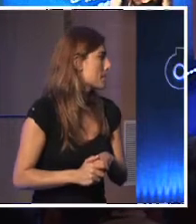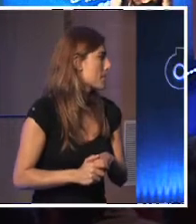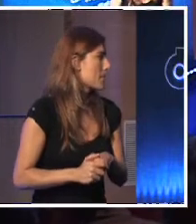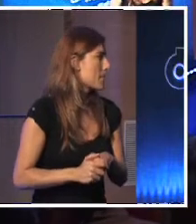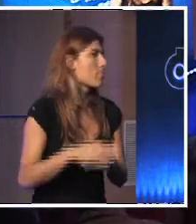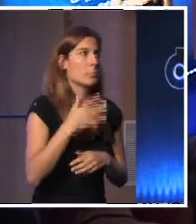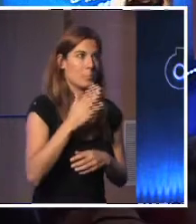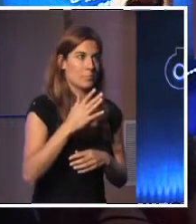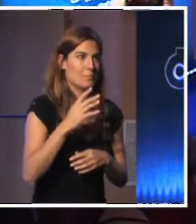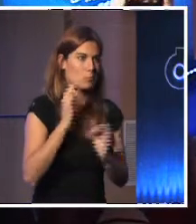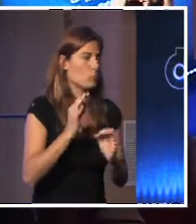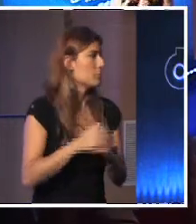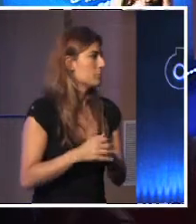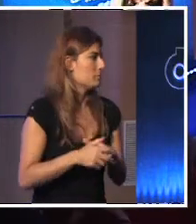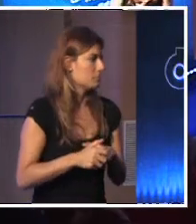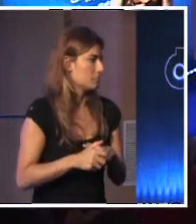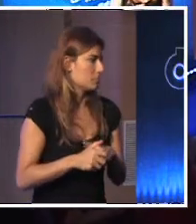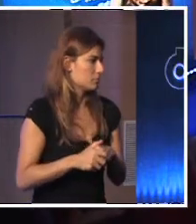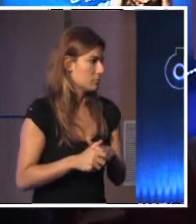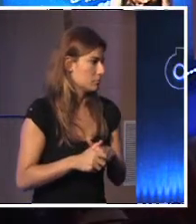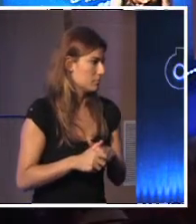Um, dois? Muito bem.